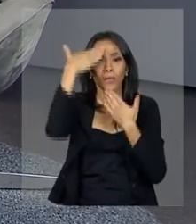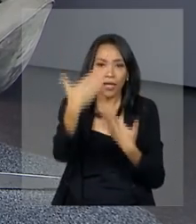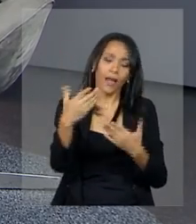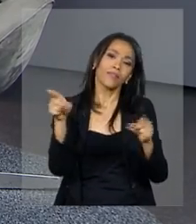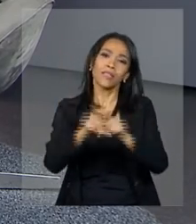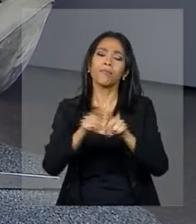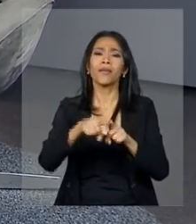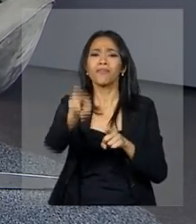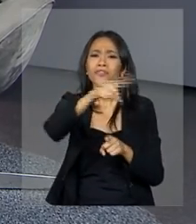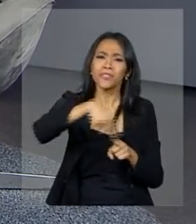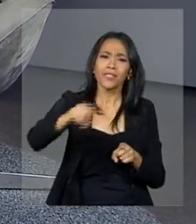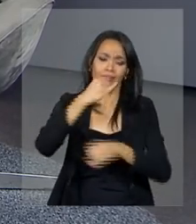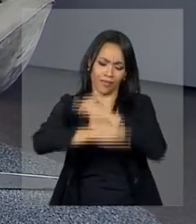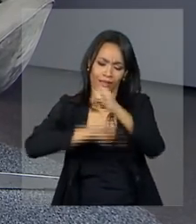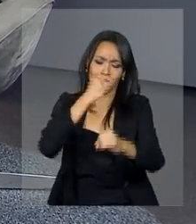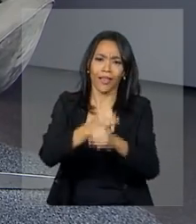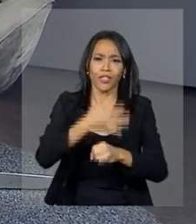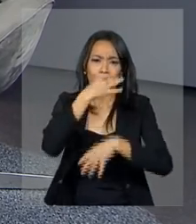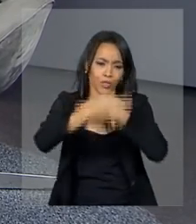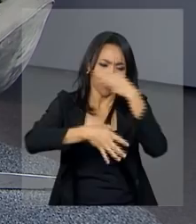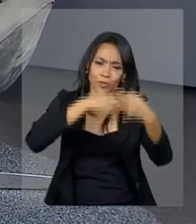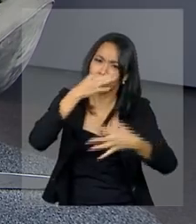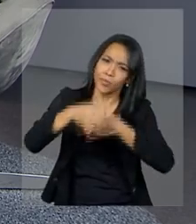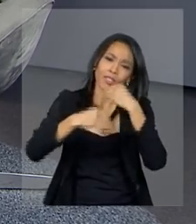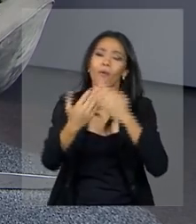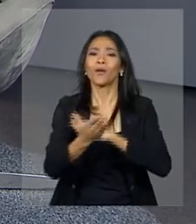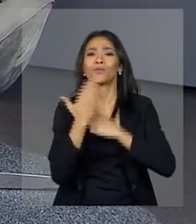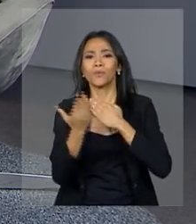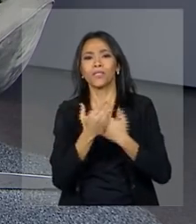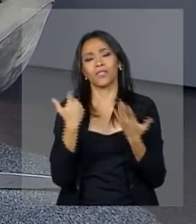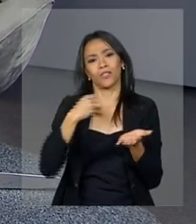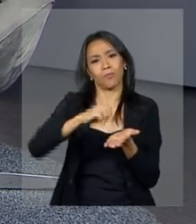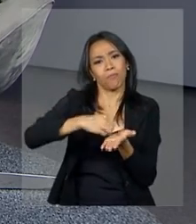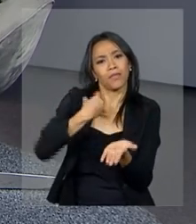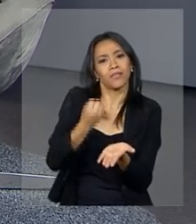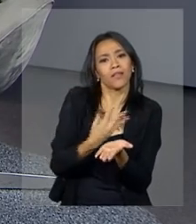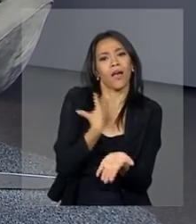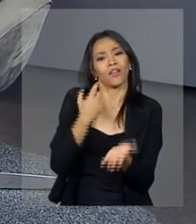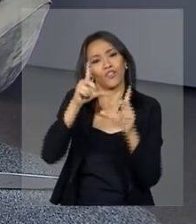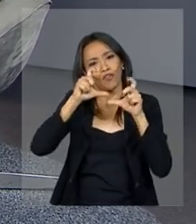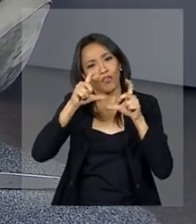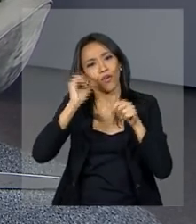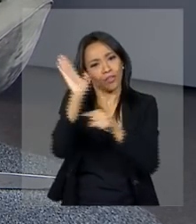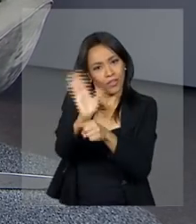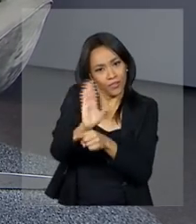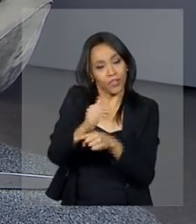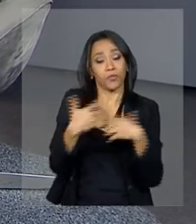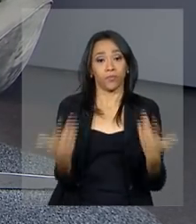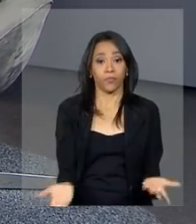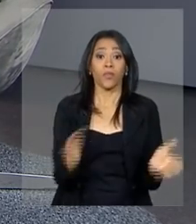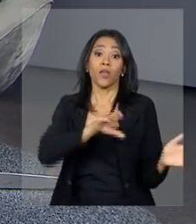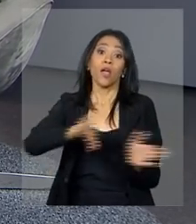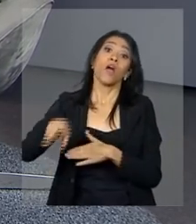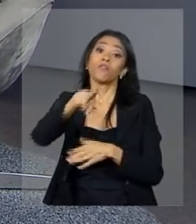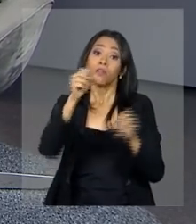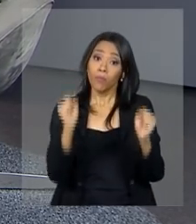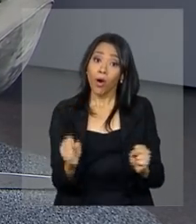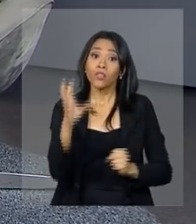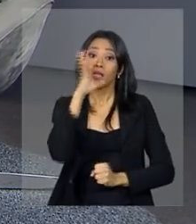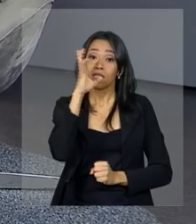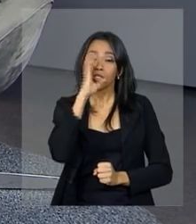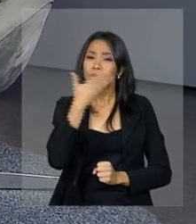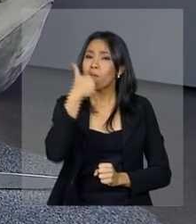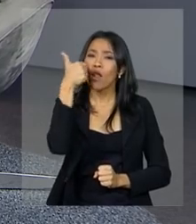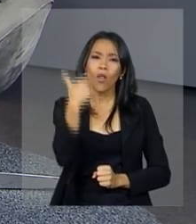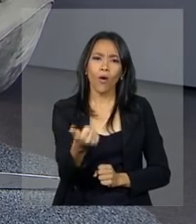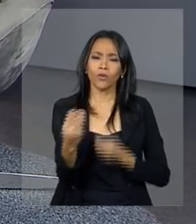aos internautas que participaram com a gente, ajudaram nossa transmissão com mensagens, fotos e vídeos. E você pode acompanhar os melhores momentos desta